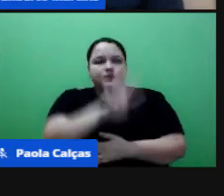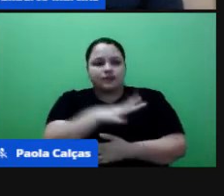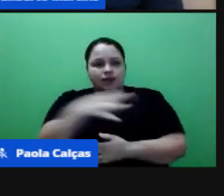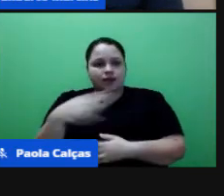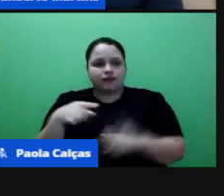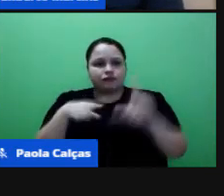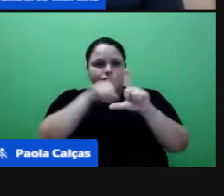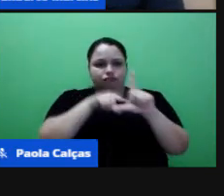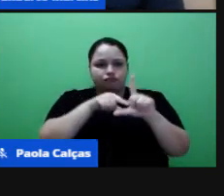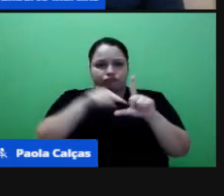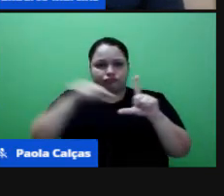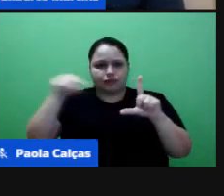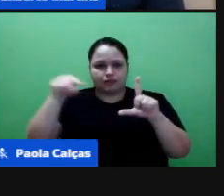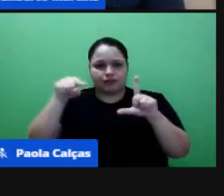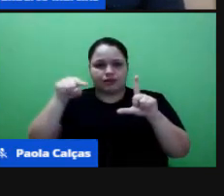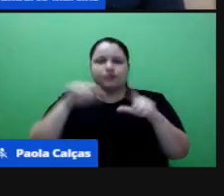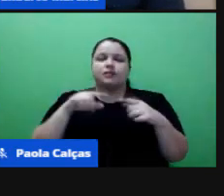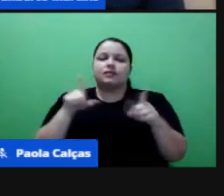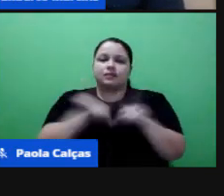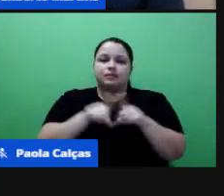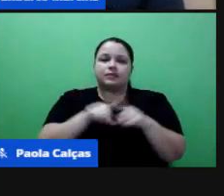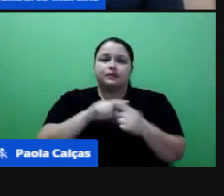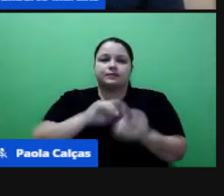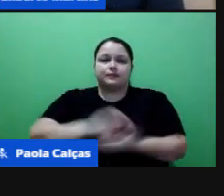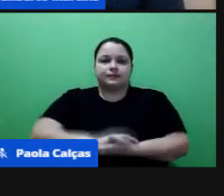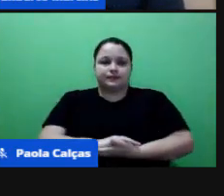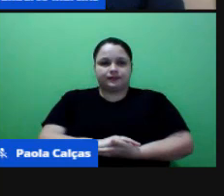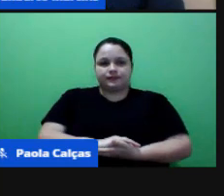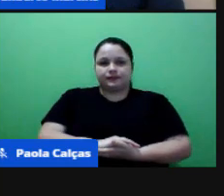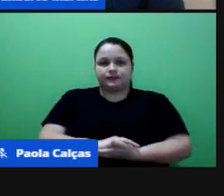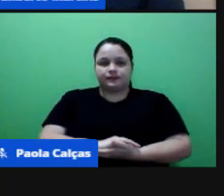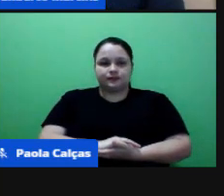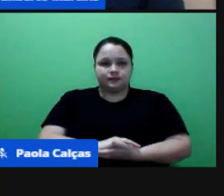tabela. Vamos ao próximo slide.